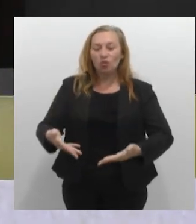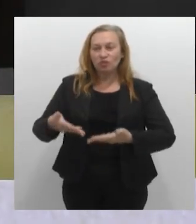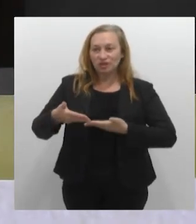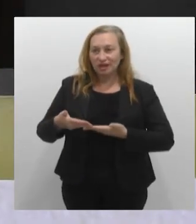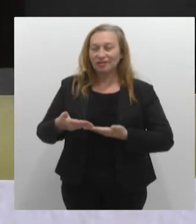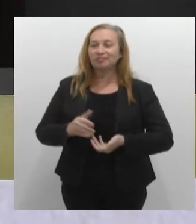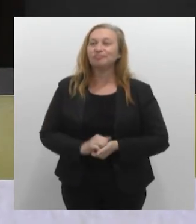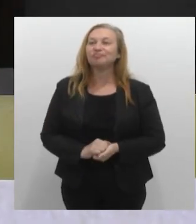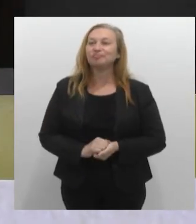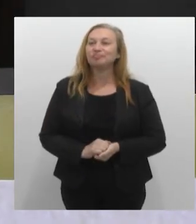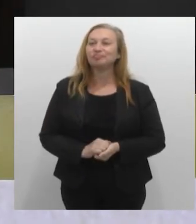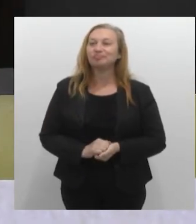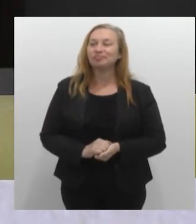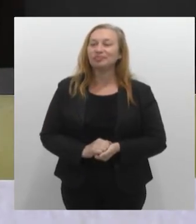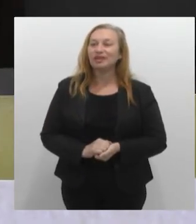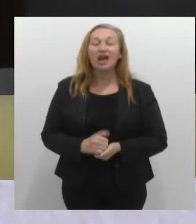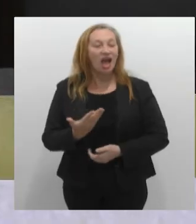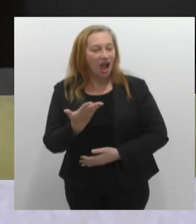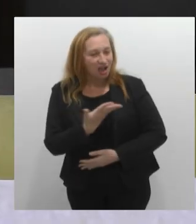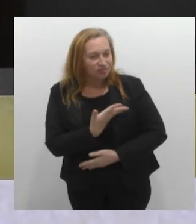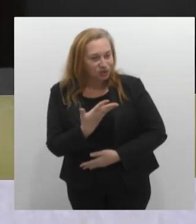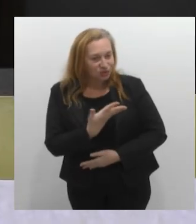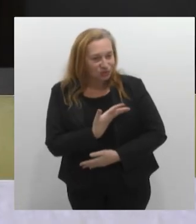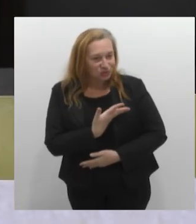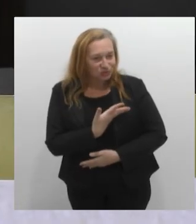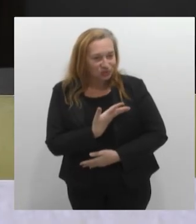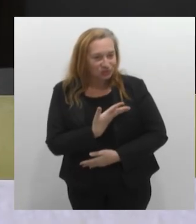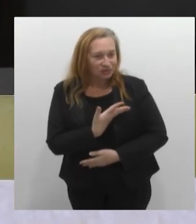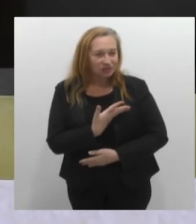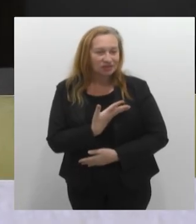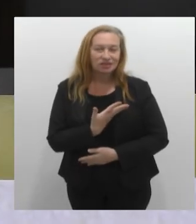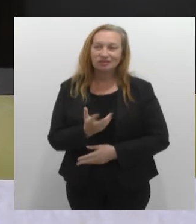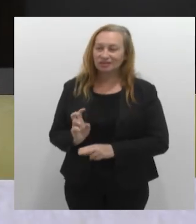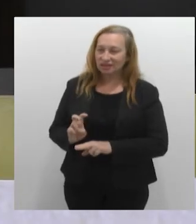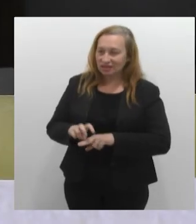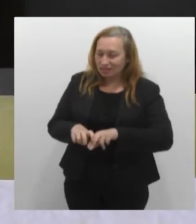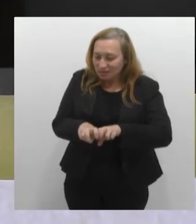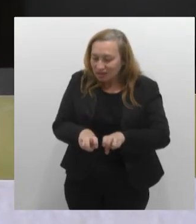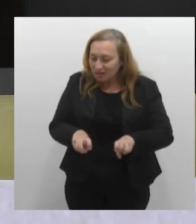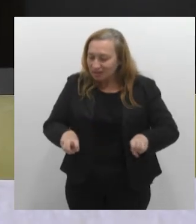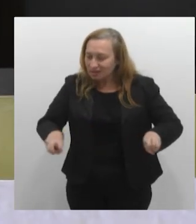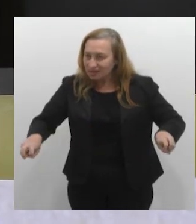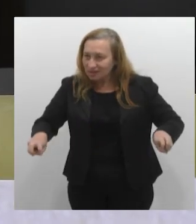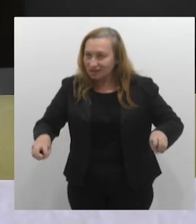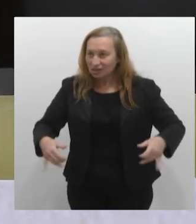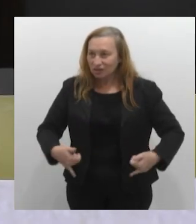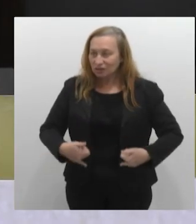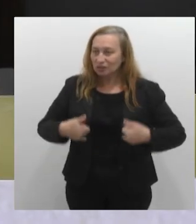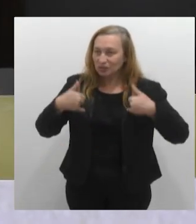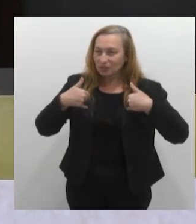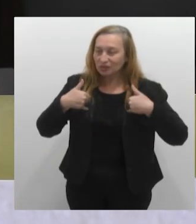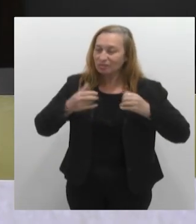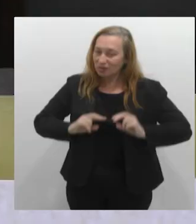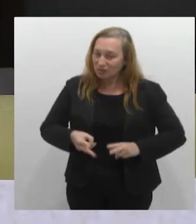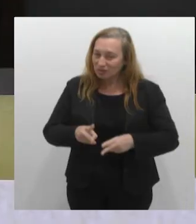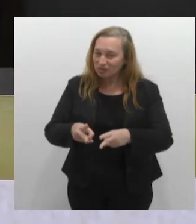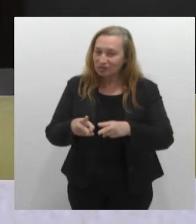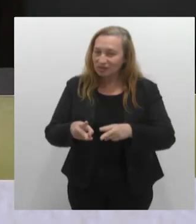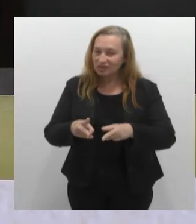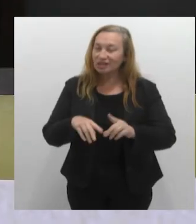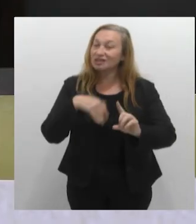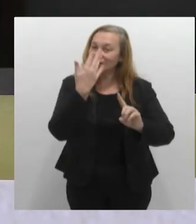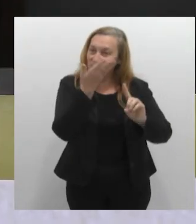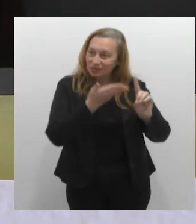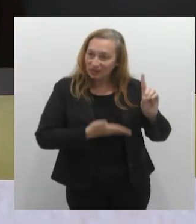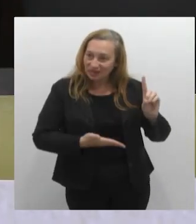convidar os queridos amigos para compor esta mesa de honra, para dar continuidade a esta sessão